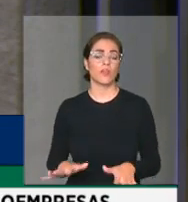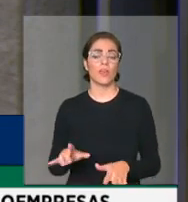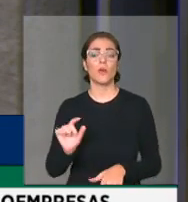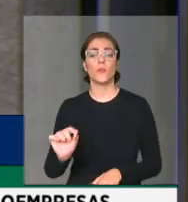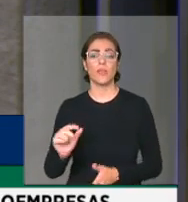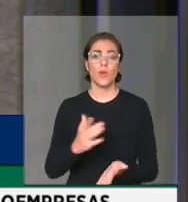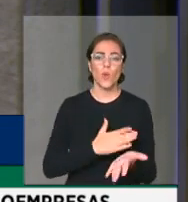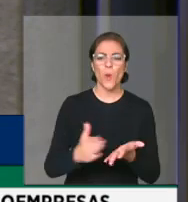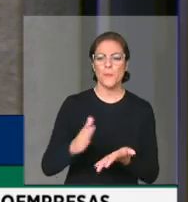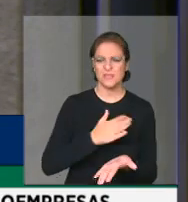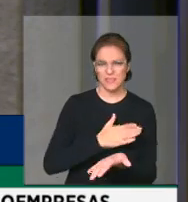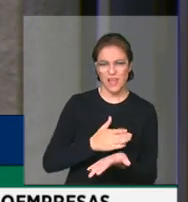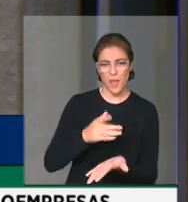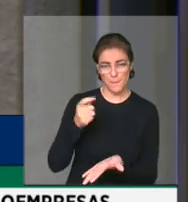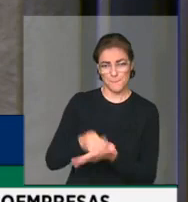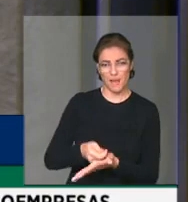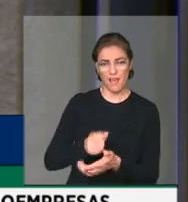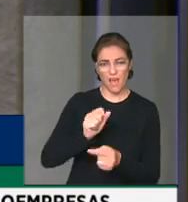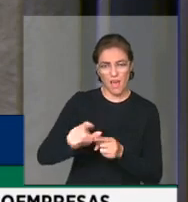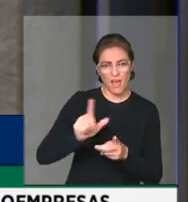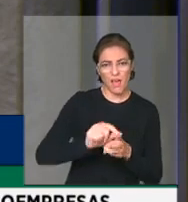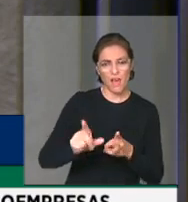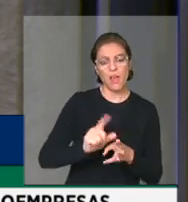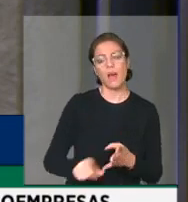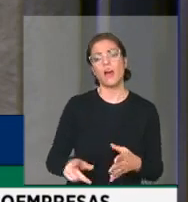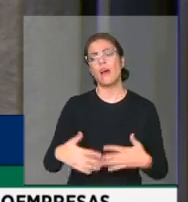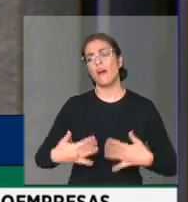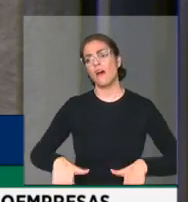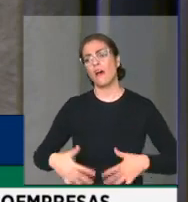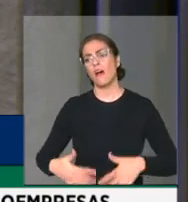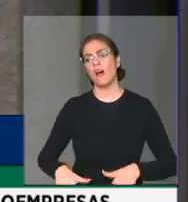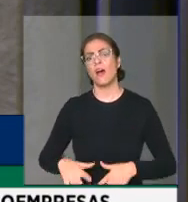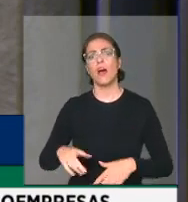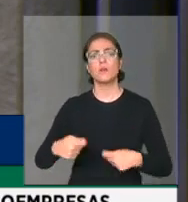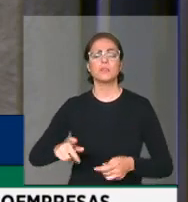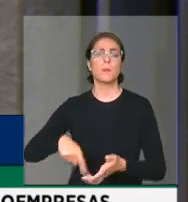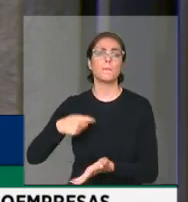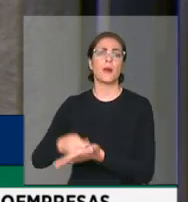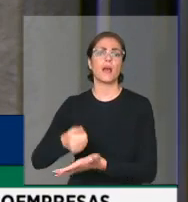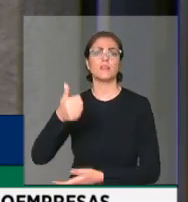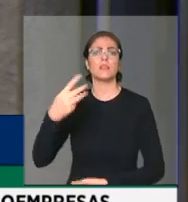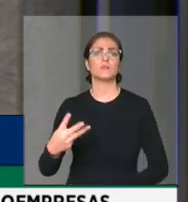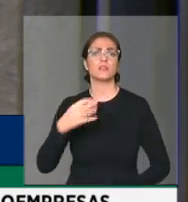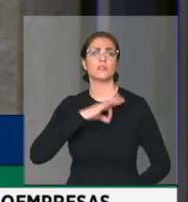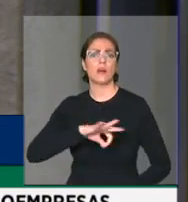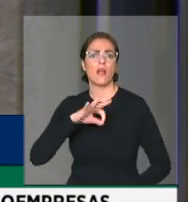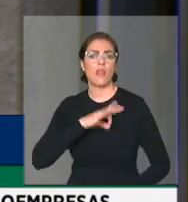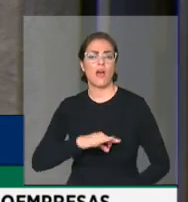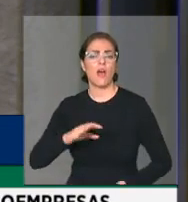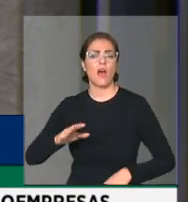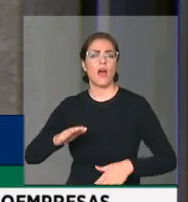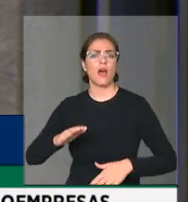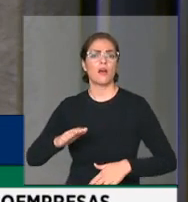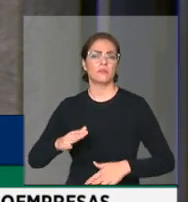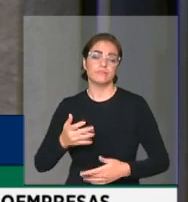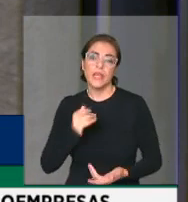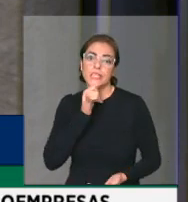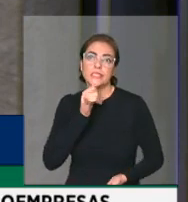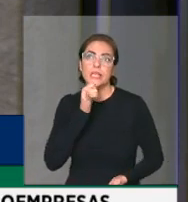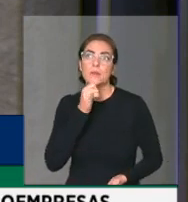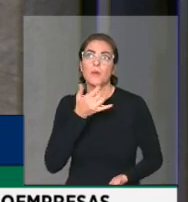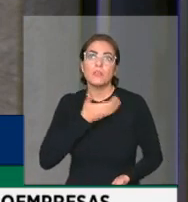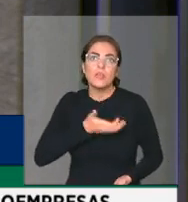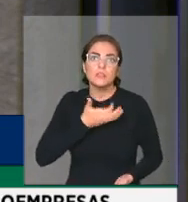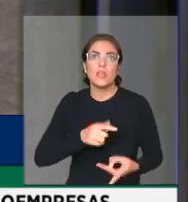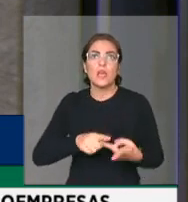início dessas parcelas começasse na época em que o empreendedor vai ter que pagar o 13º salário, em dezembro ou final